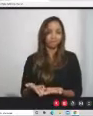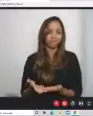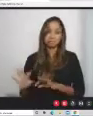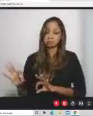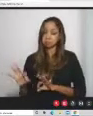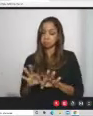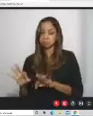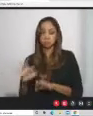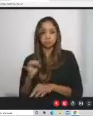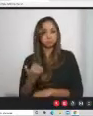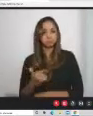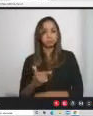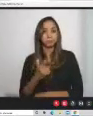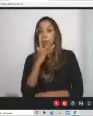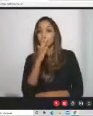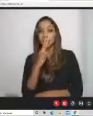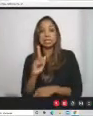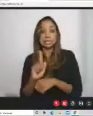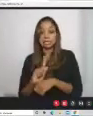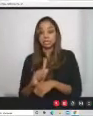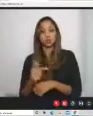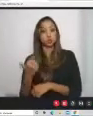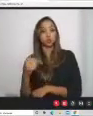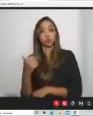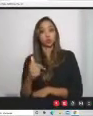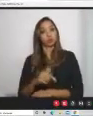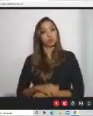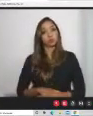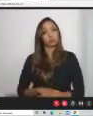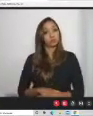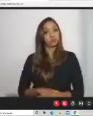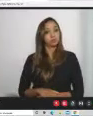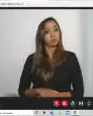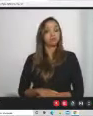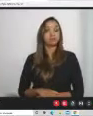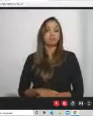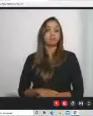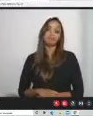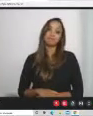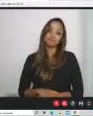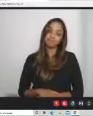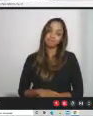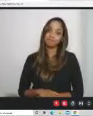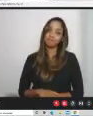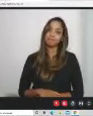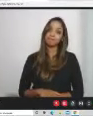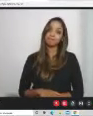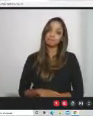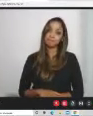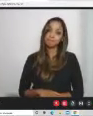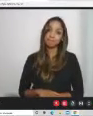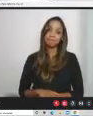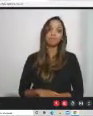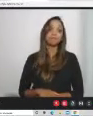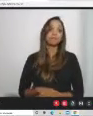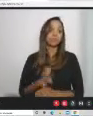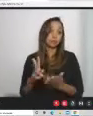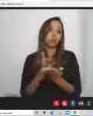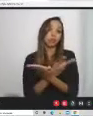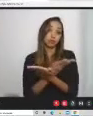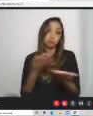não tem gestor na cidade. É a impressão que a gente tem. E aí é o que realmente já está acontecendo,